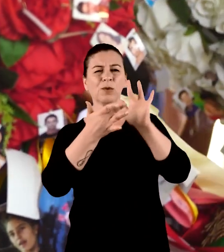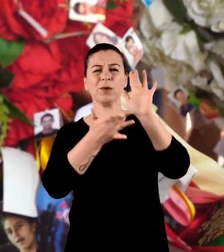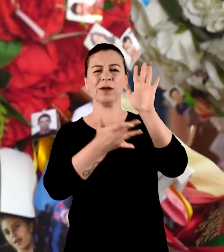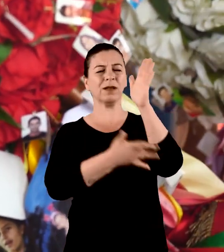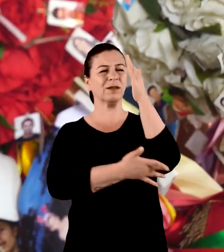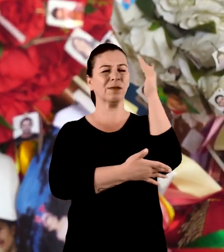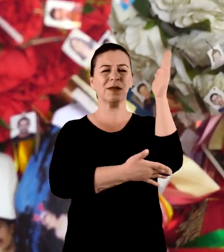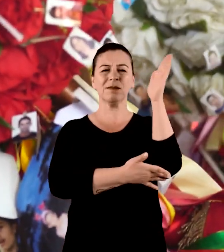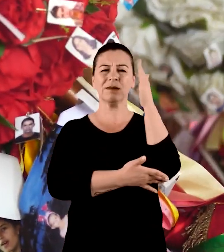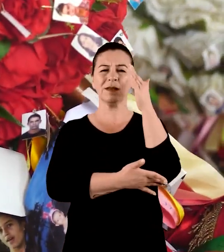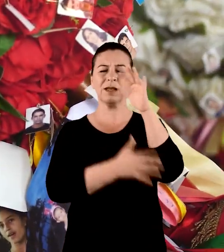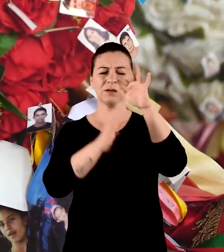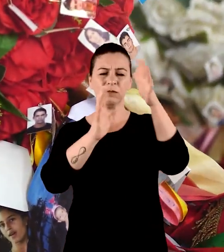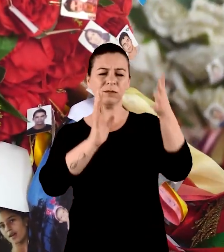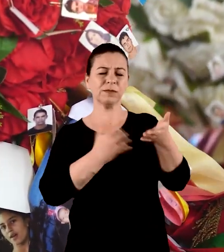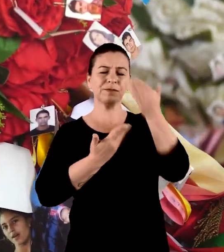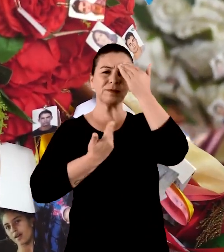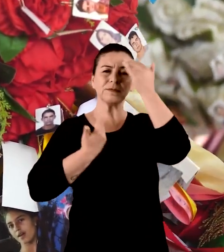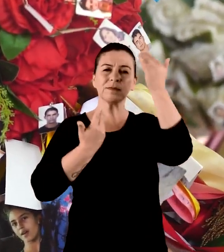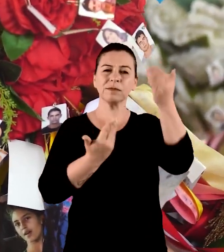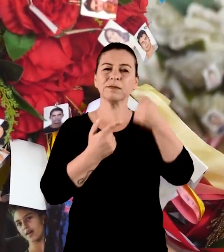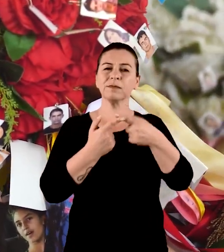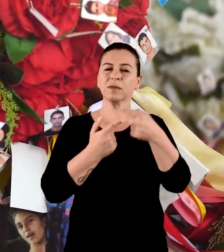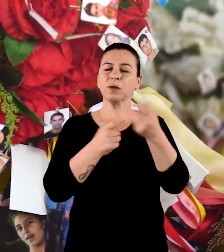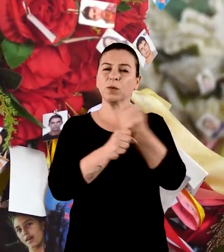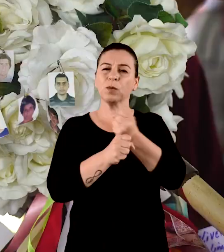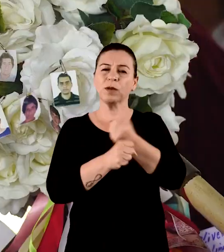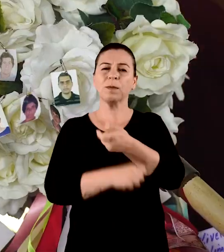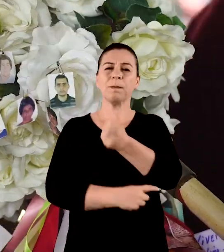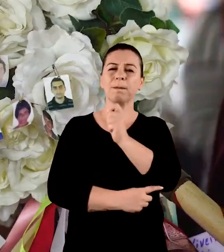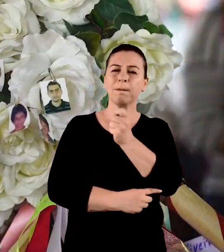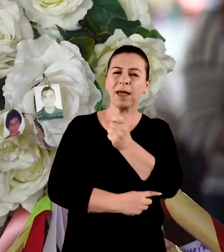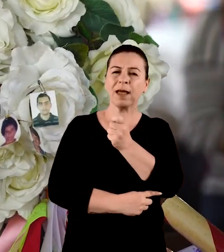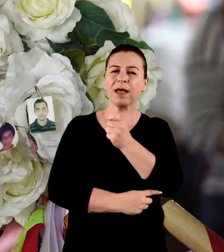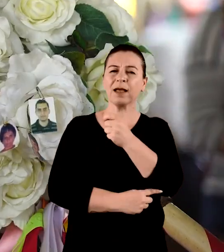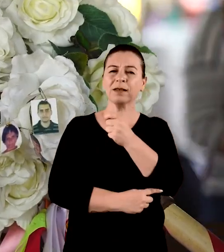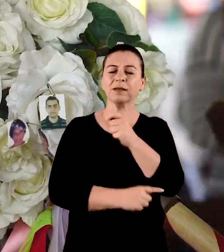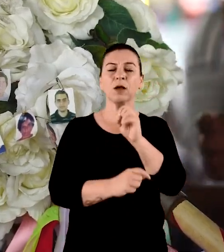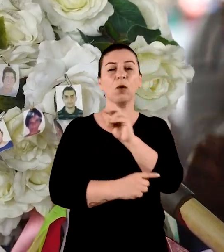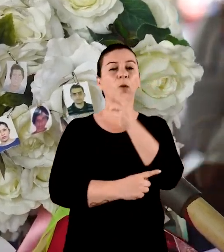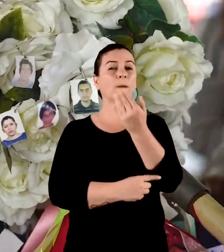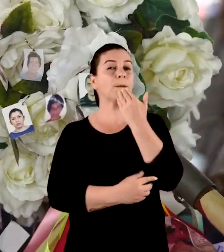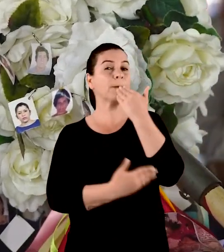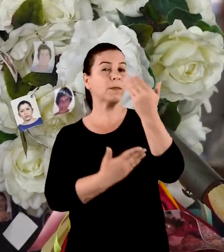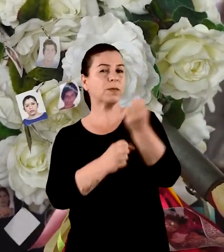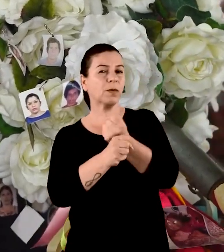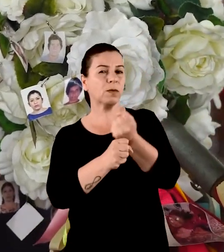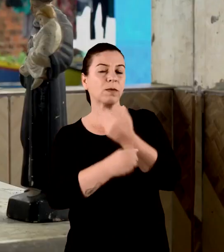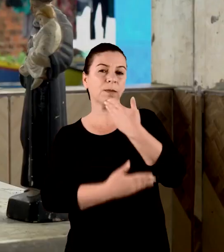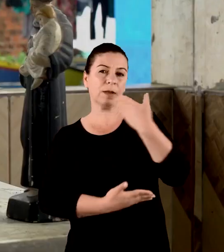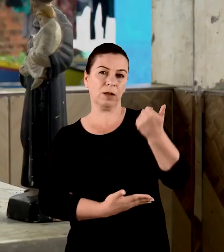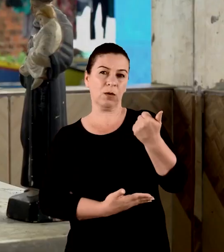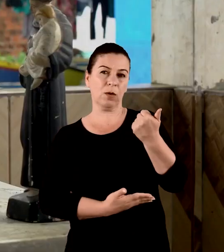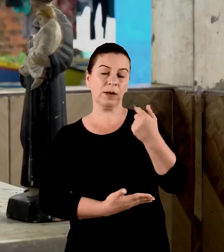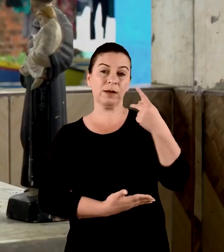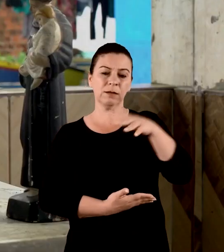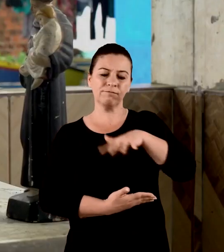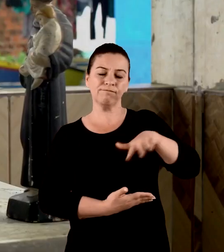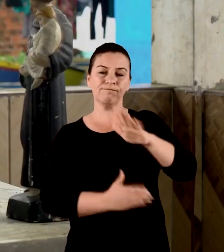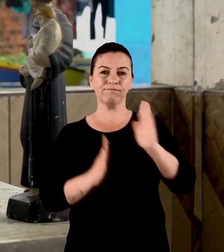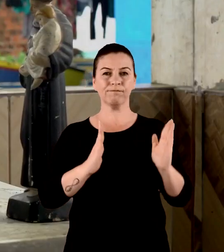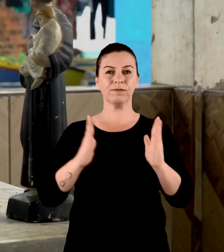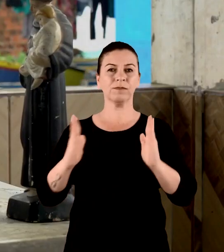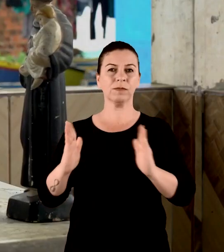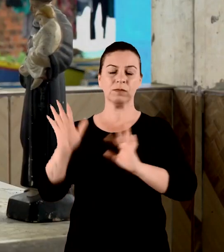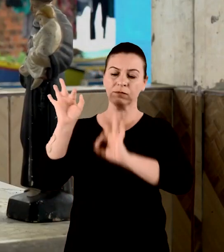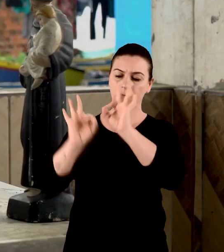na bandeira, e tocando no globo, e agradecendo por um ano de pesca, de fartura, ou pedindo um ano melhor. E nesse